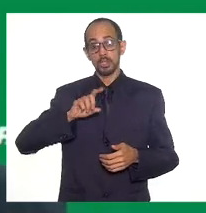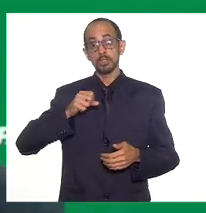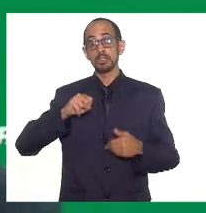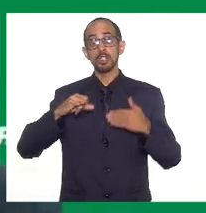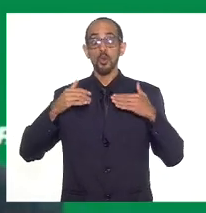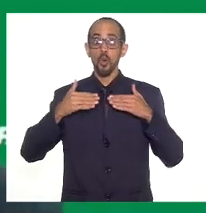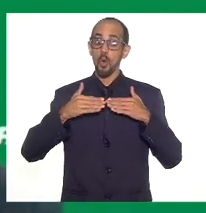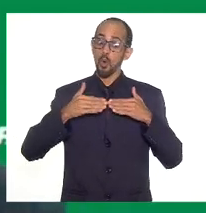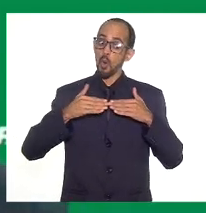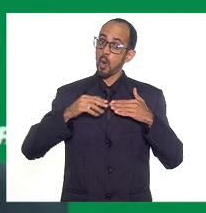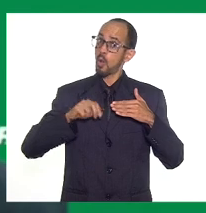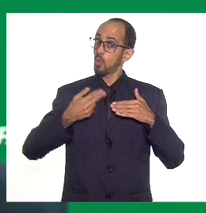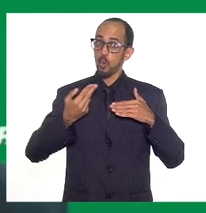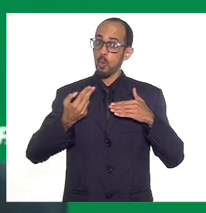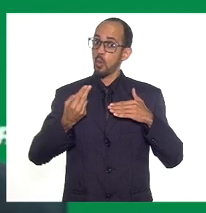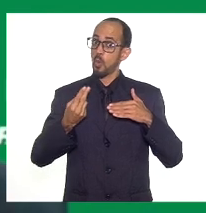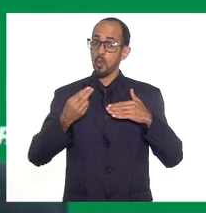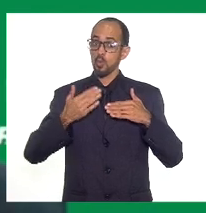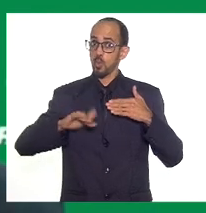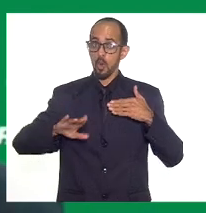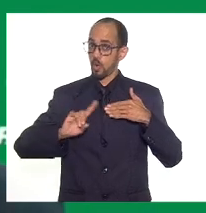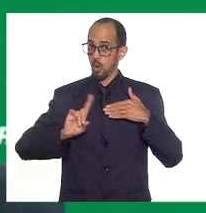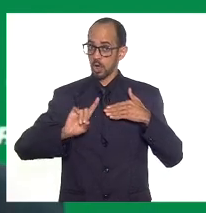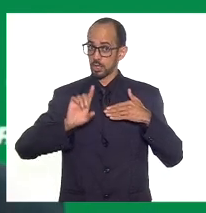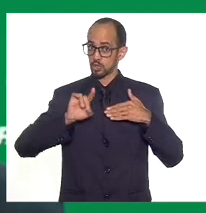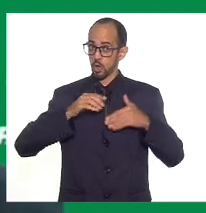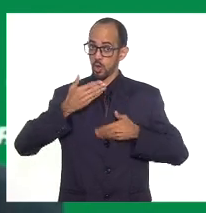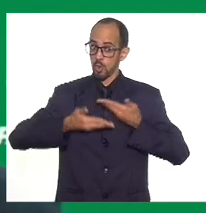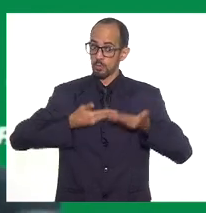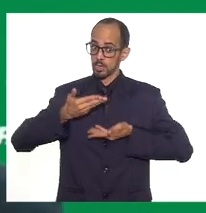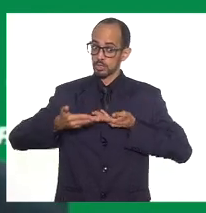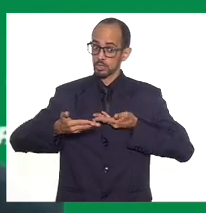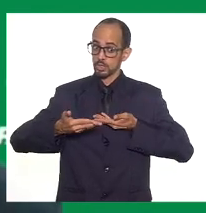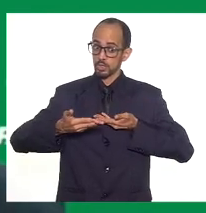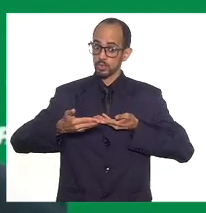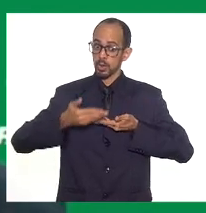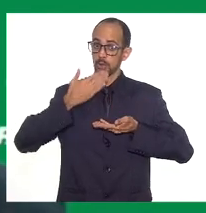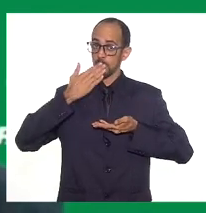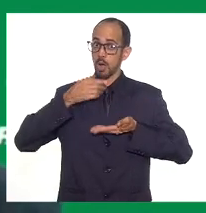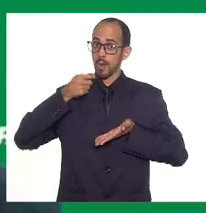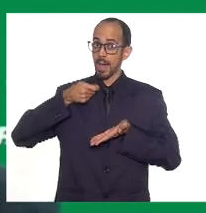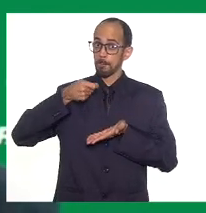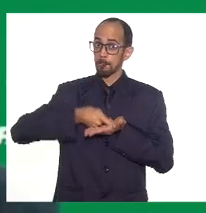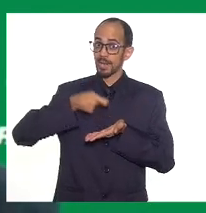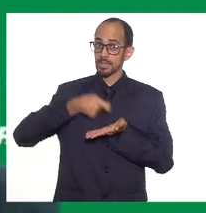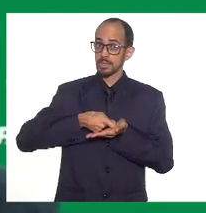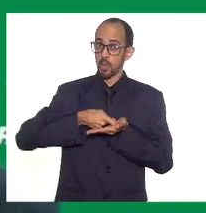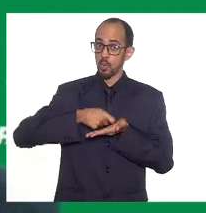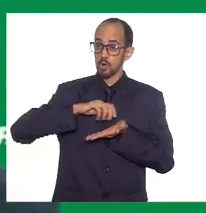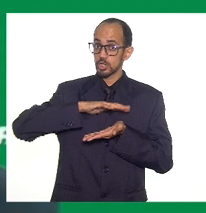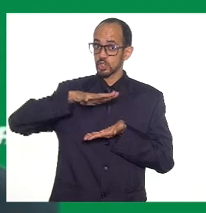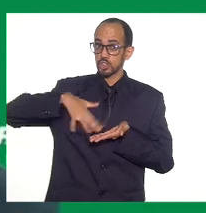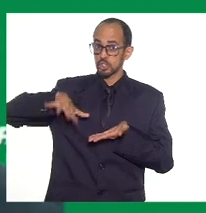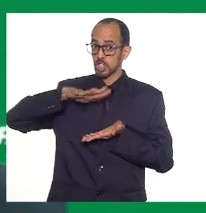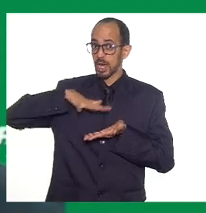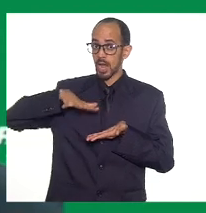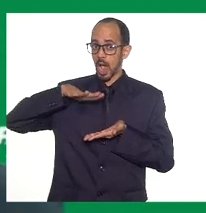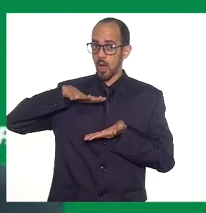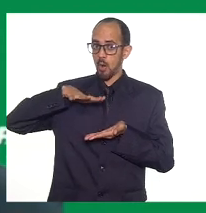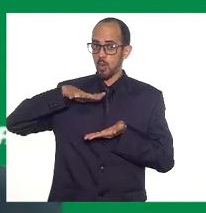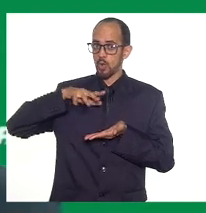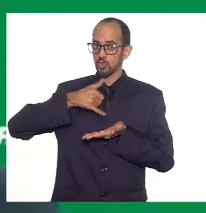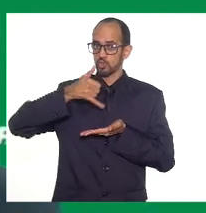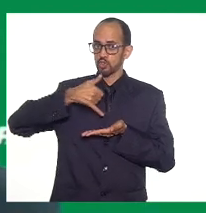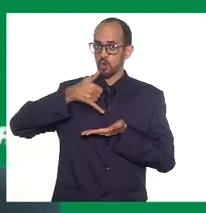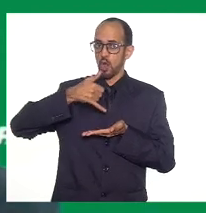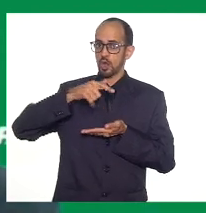com os senhores, né, um exemplo do grau de pressão global sobre a indústria de óleo e gás no mundo